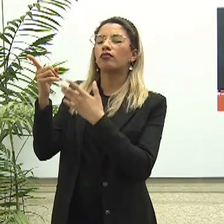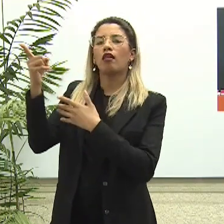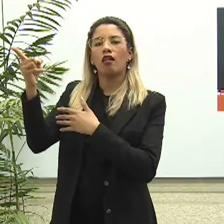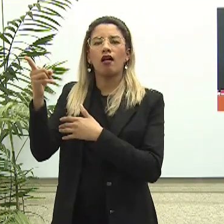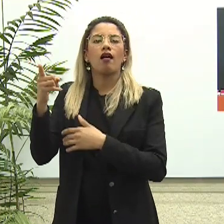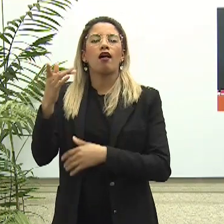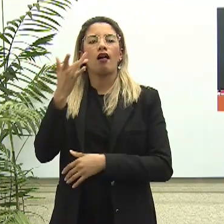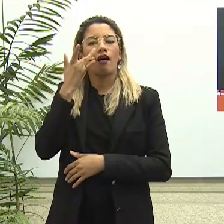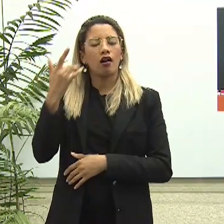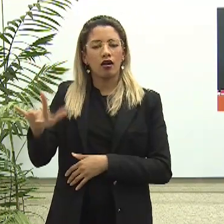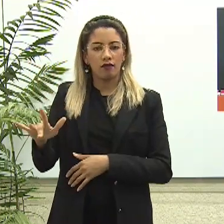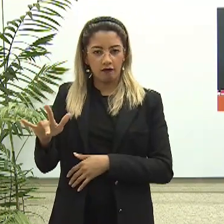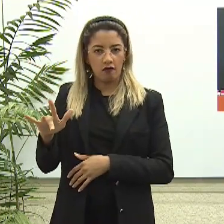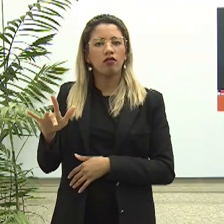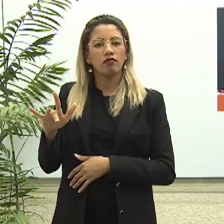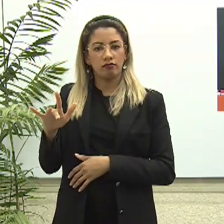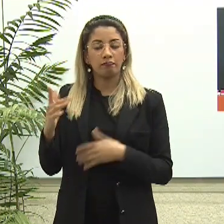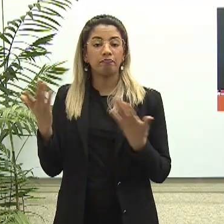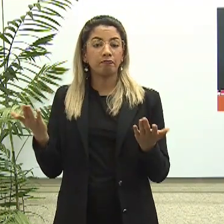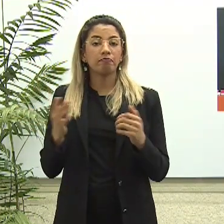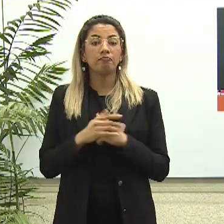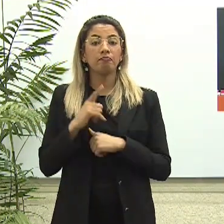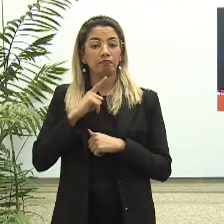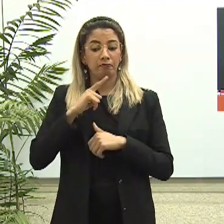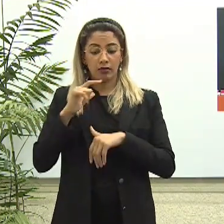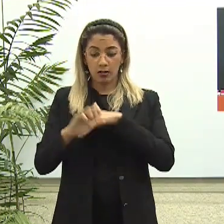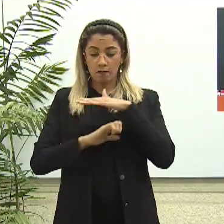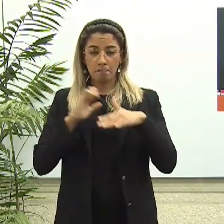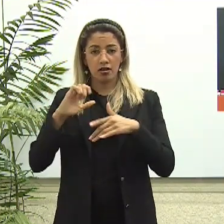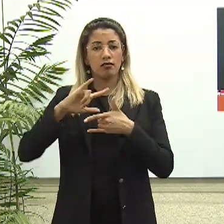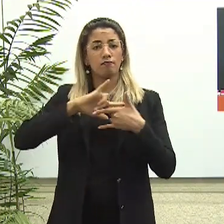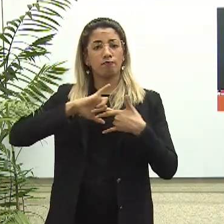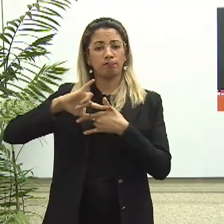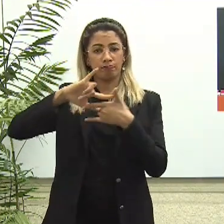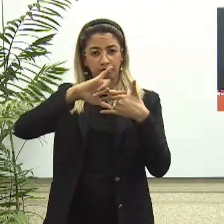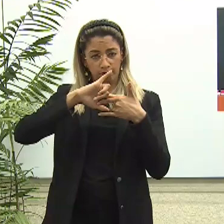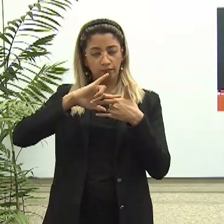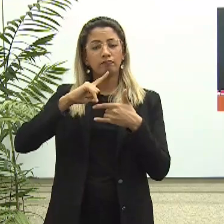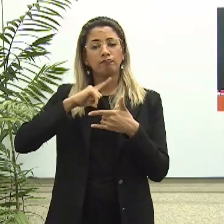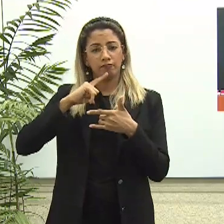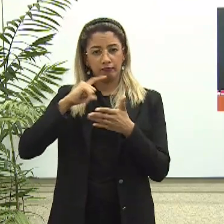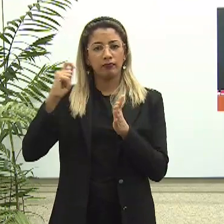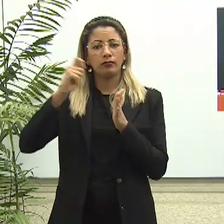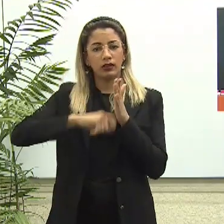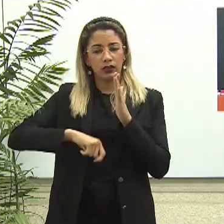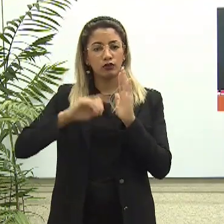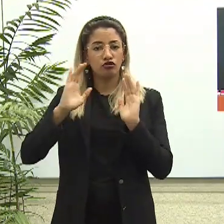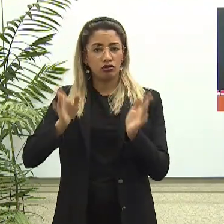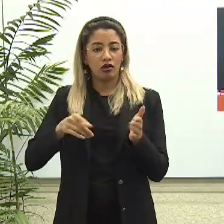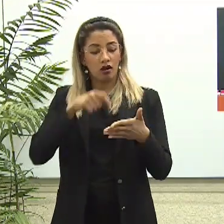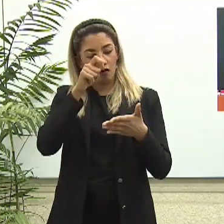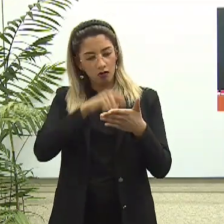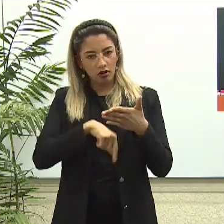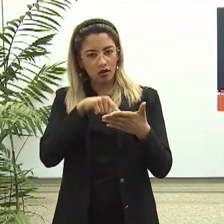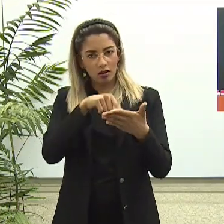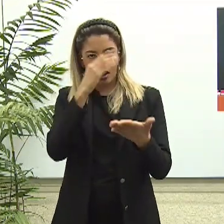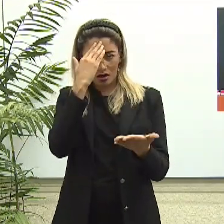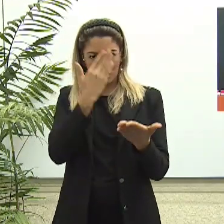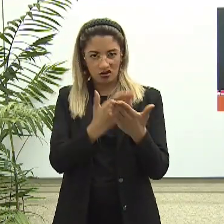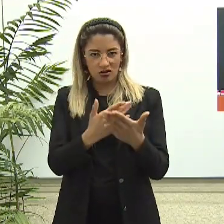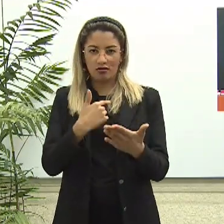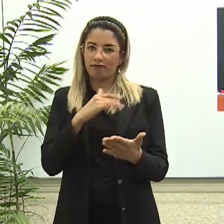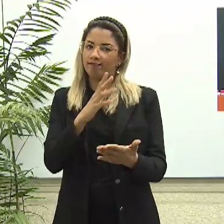e que por uma empresa que chama Microsoft que tem um contrato aí você acredita no contrato eu não